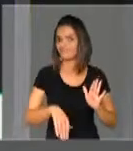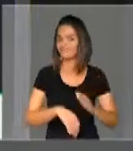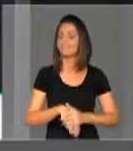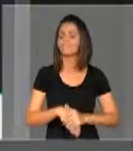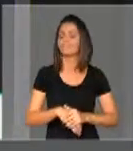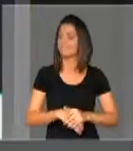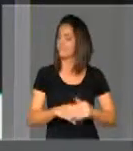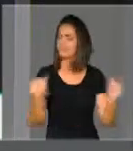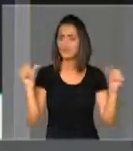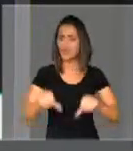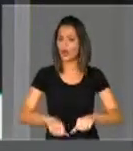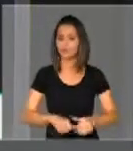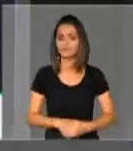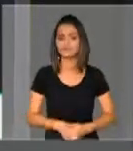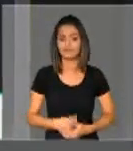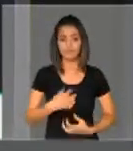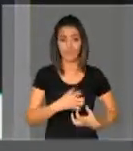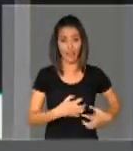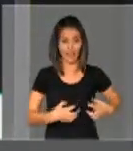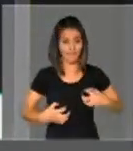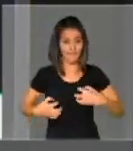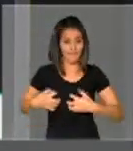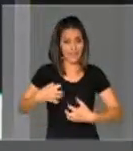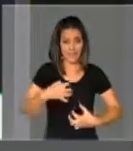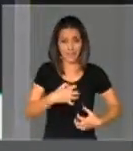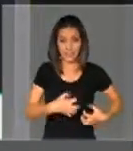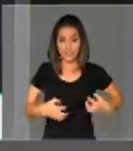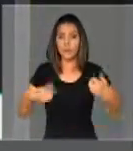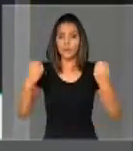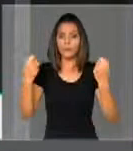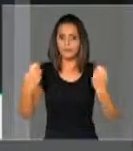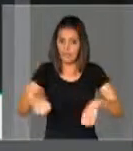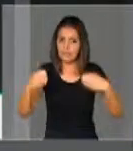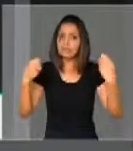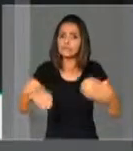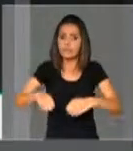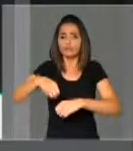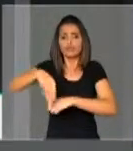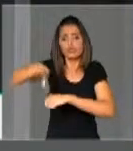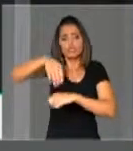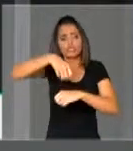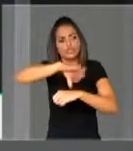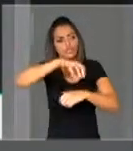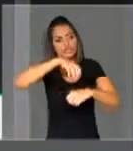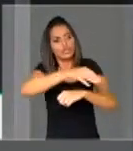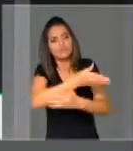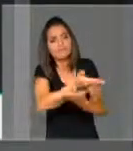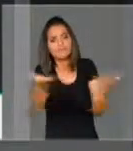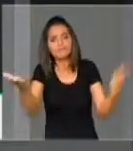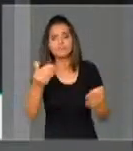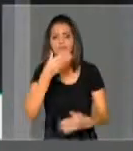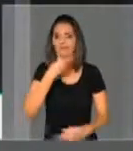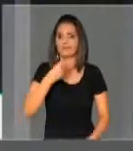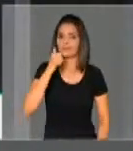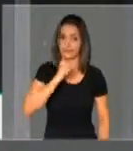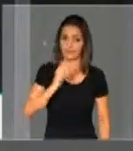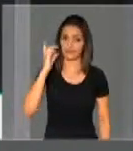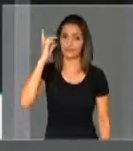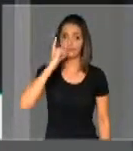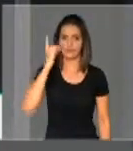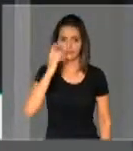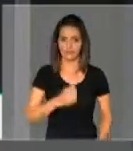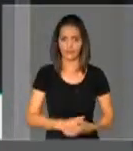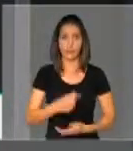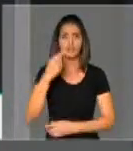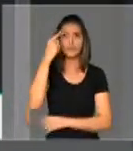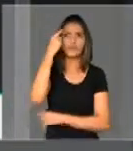preciso dividir essa aflição com as senhoras deputadas e os senhores deputados.